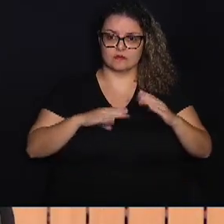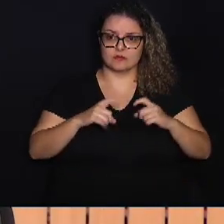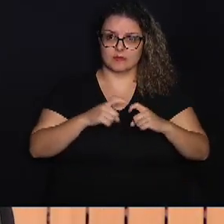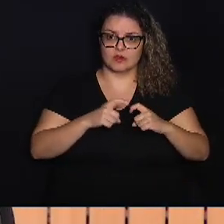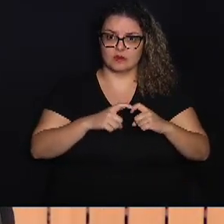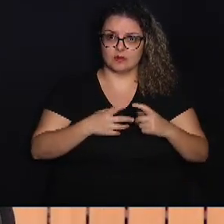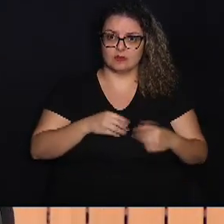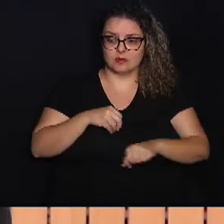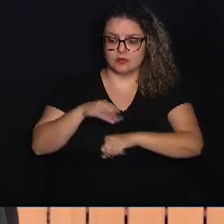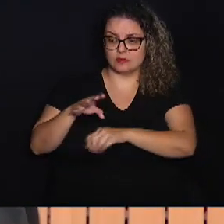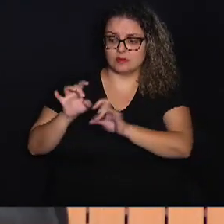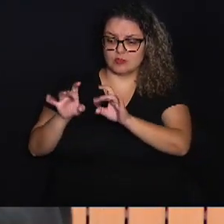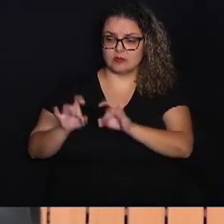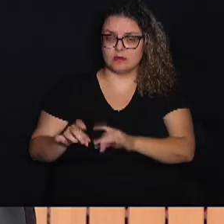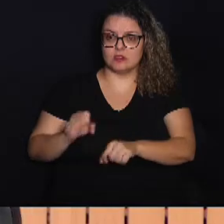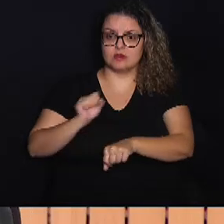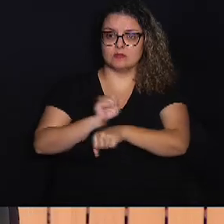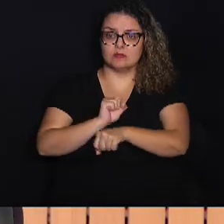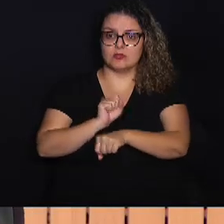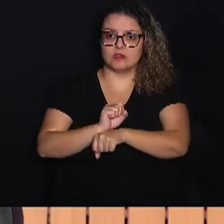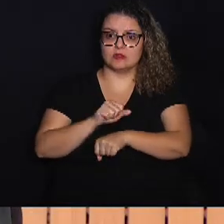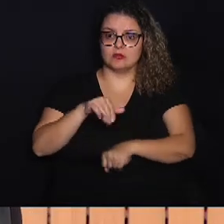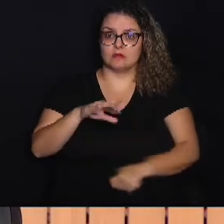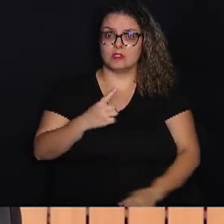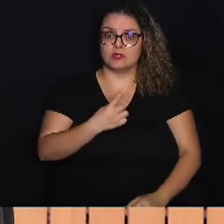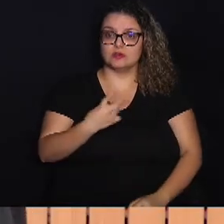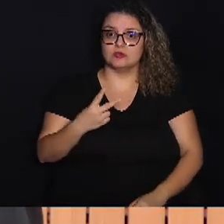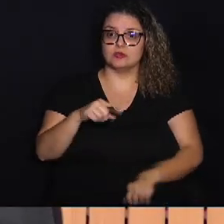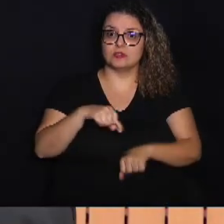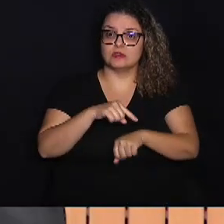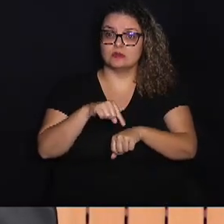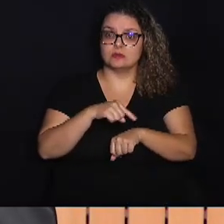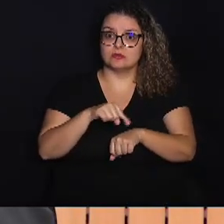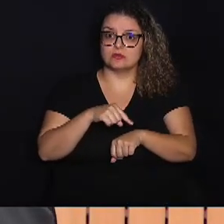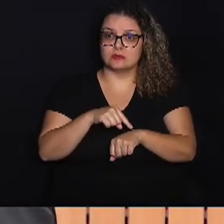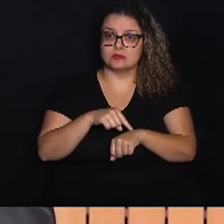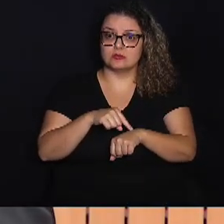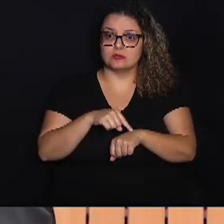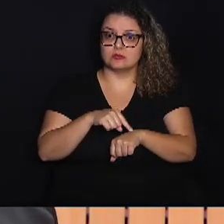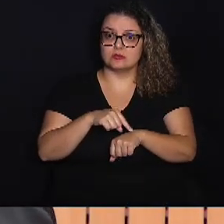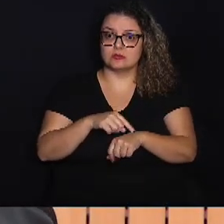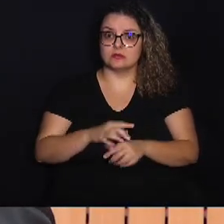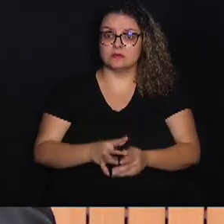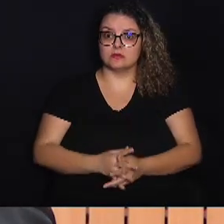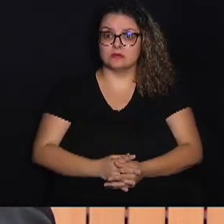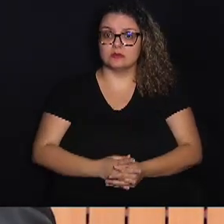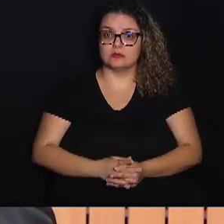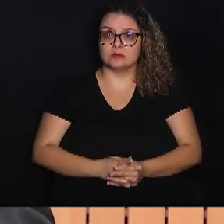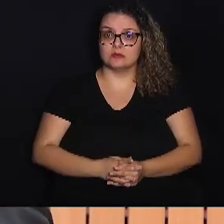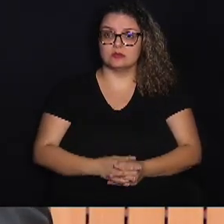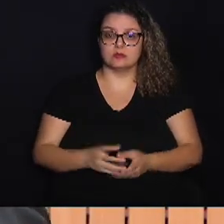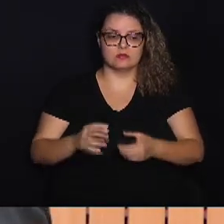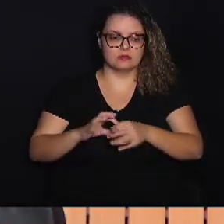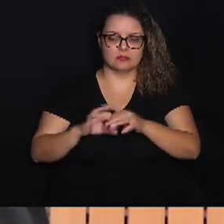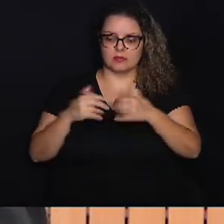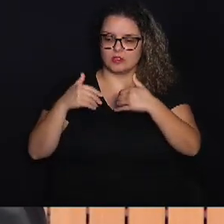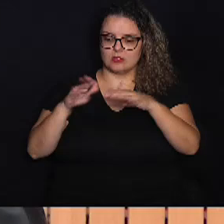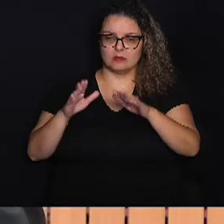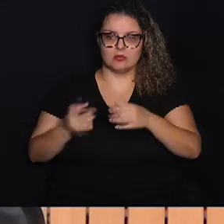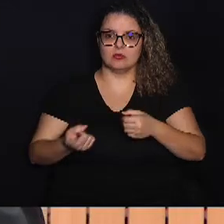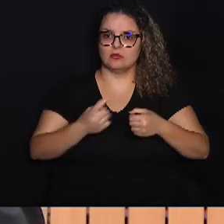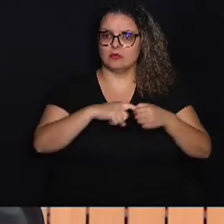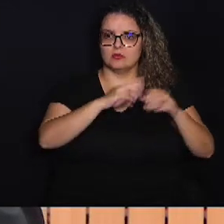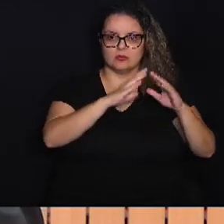pro especialista e esperou mais de 12 horas desac e voltou para casa sem passar